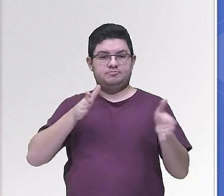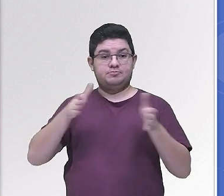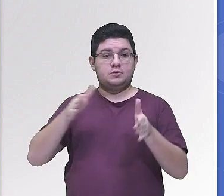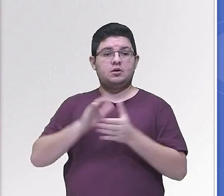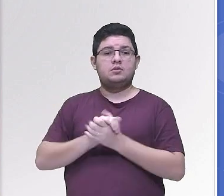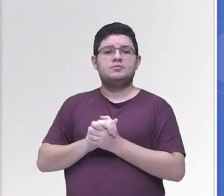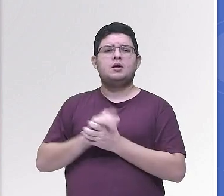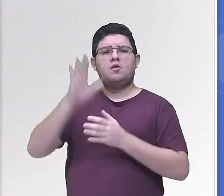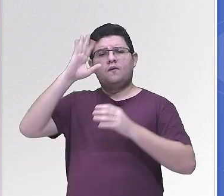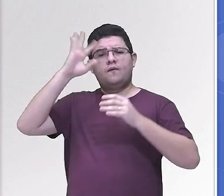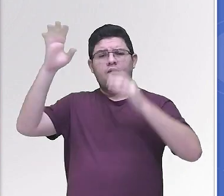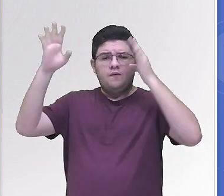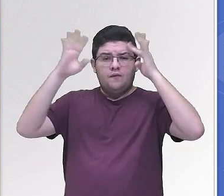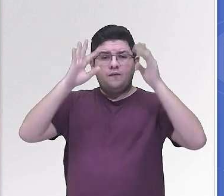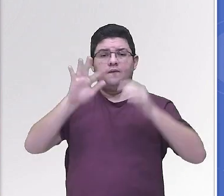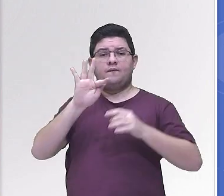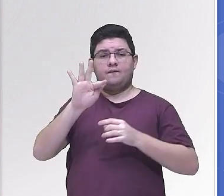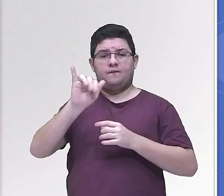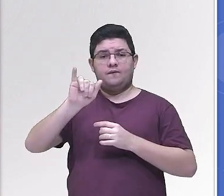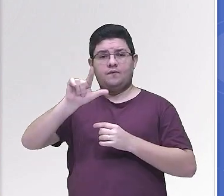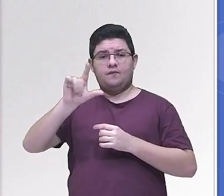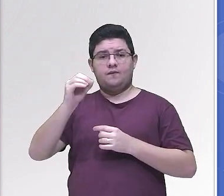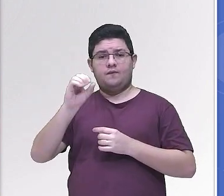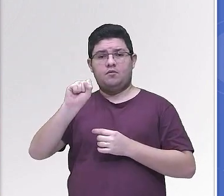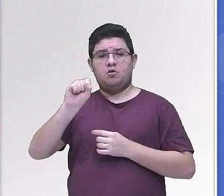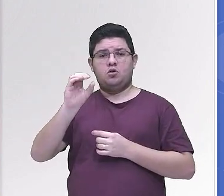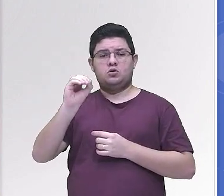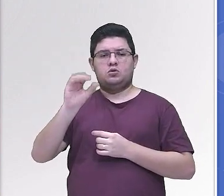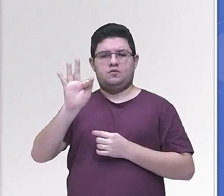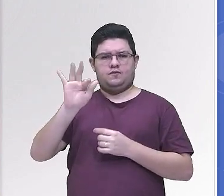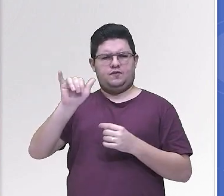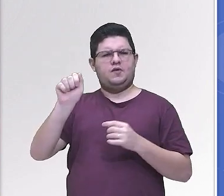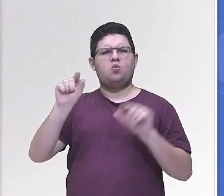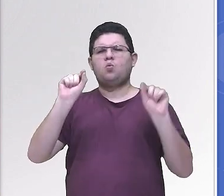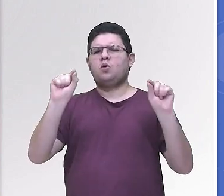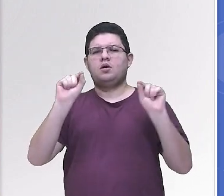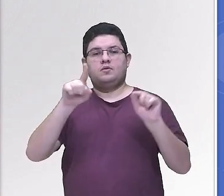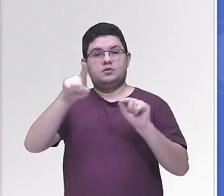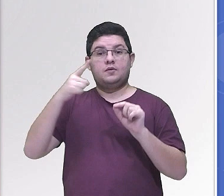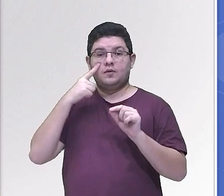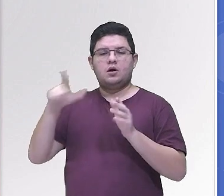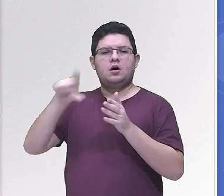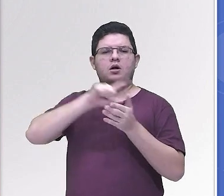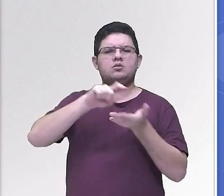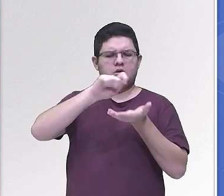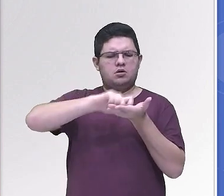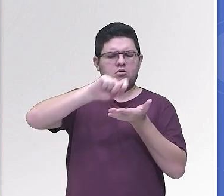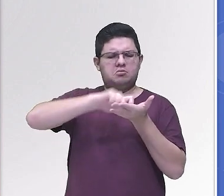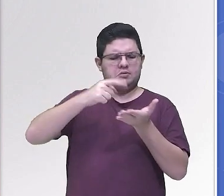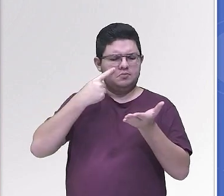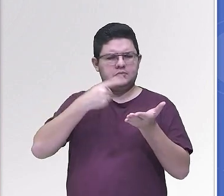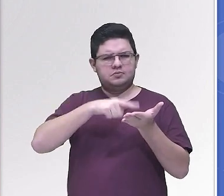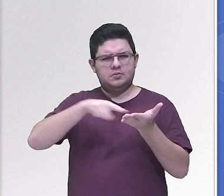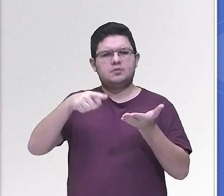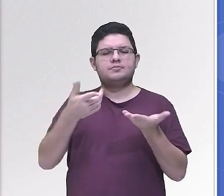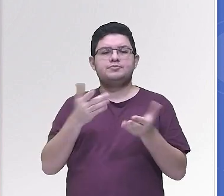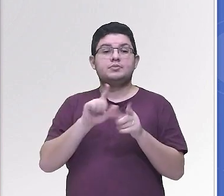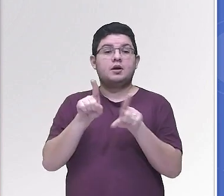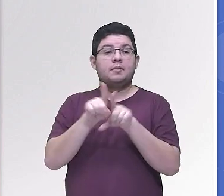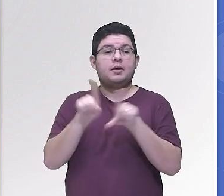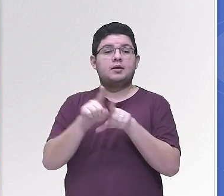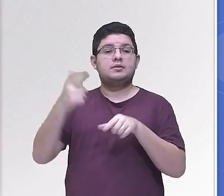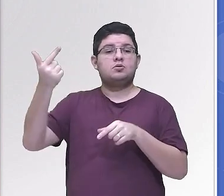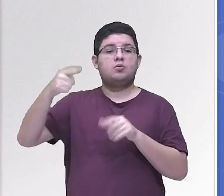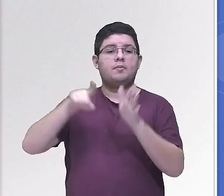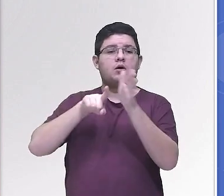filosofia? Tá bem lá, voltem lá, vejam as anotações de vocês, e logo depois tem a outra pergunta, para que